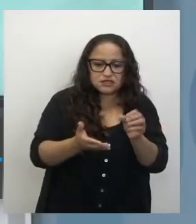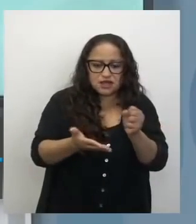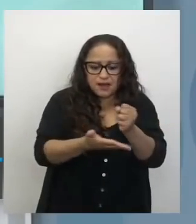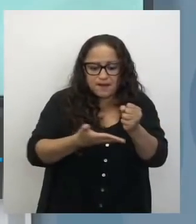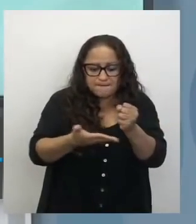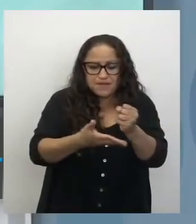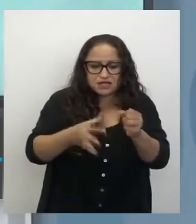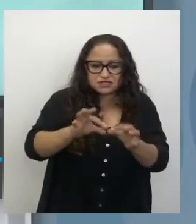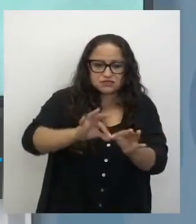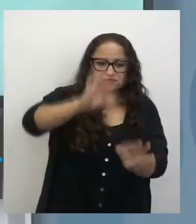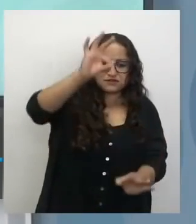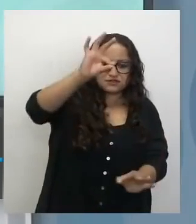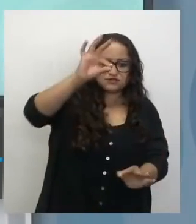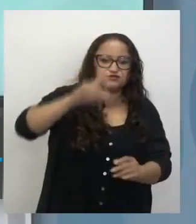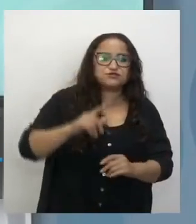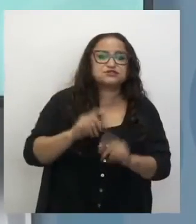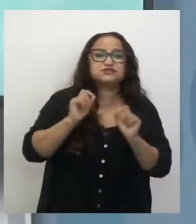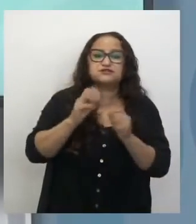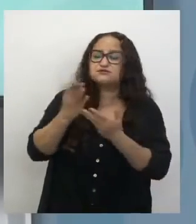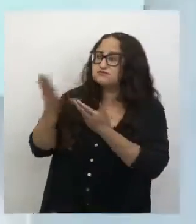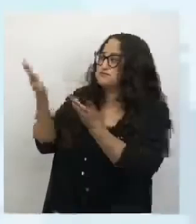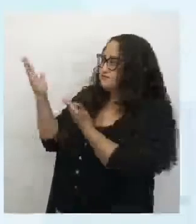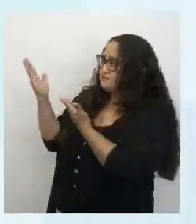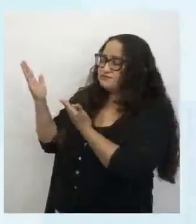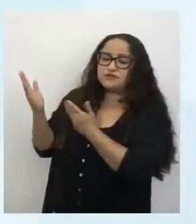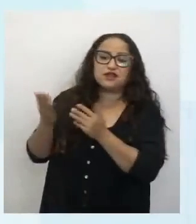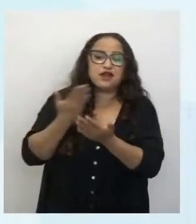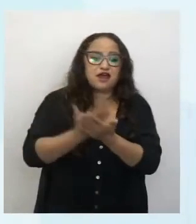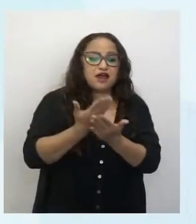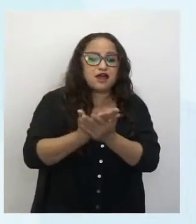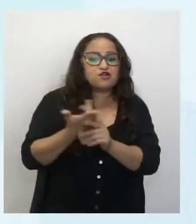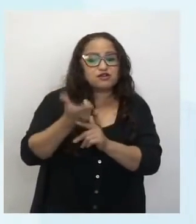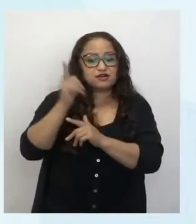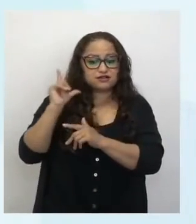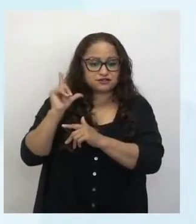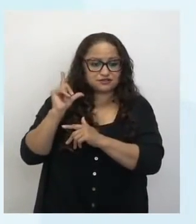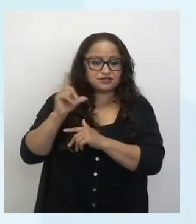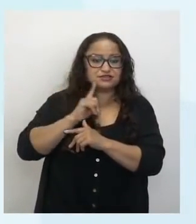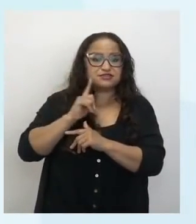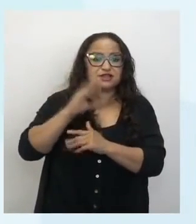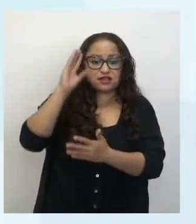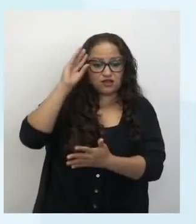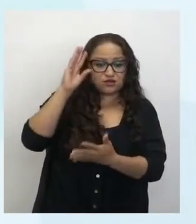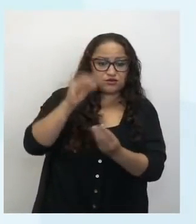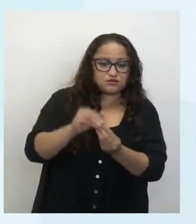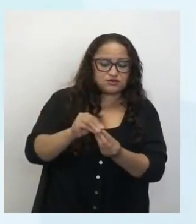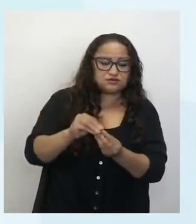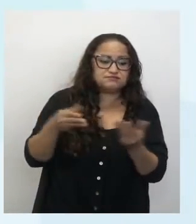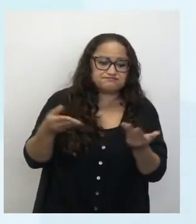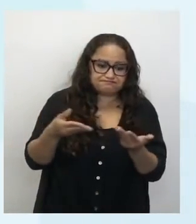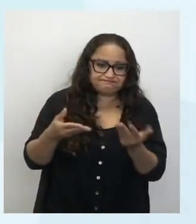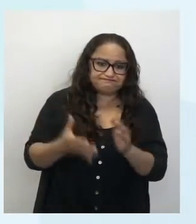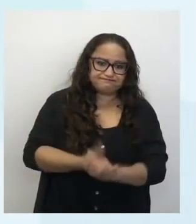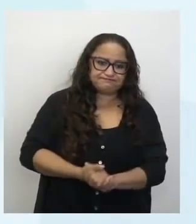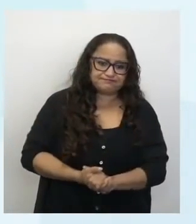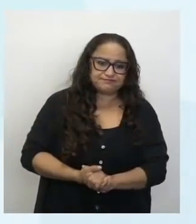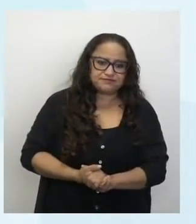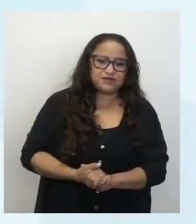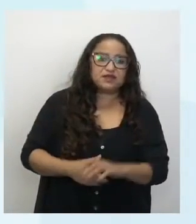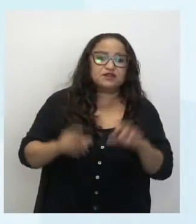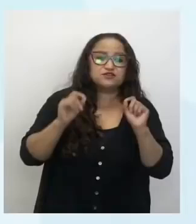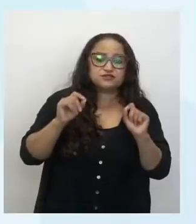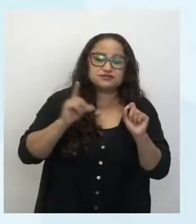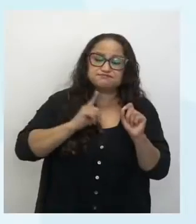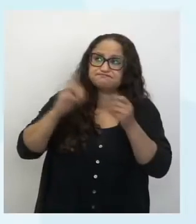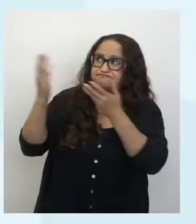Nós vamos precisar disso. Então, olha lá, ó, da aula anterior, a gente concluiu isso, né? Vamos aqui. Na aula anterior, nós